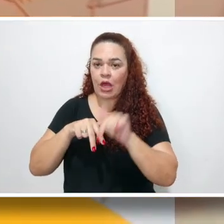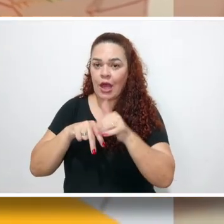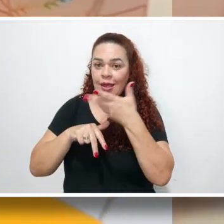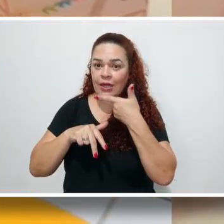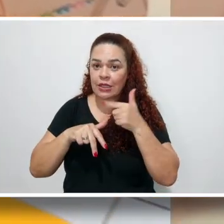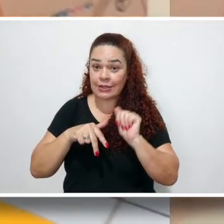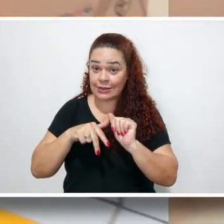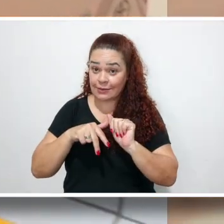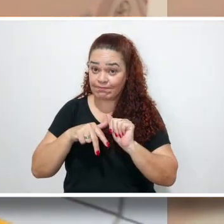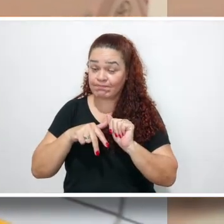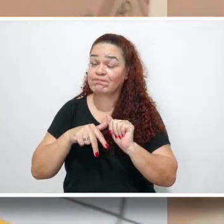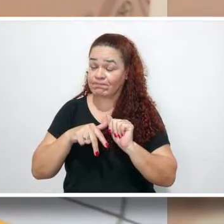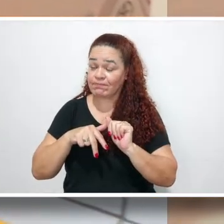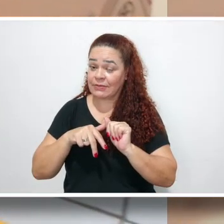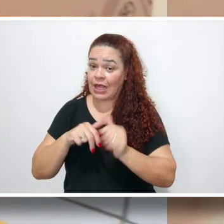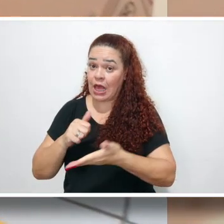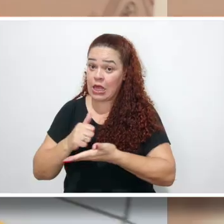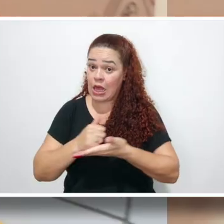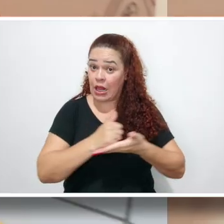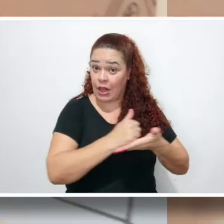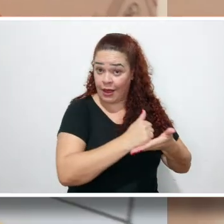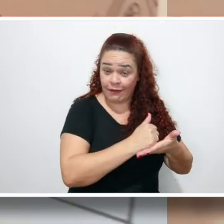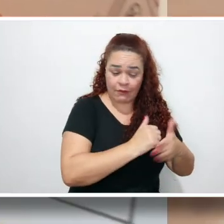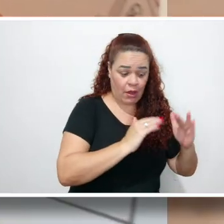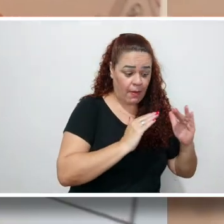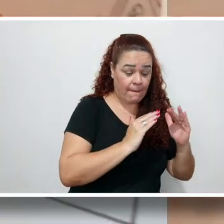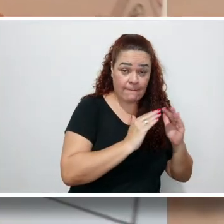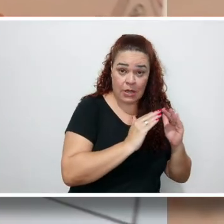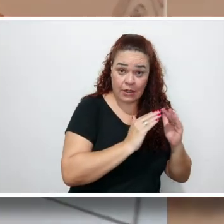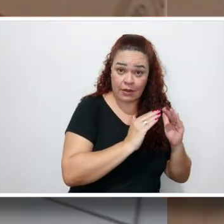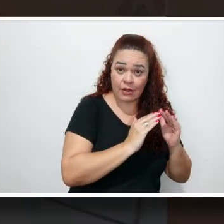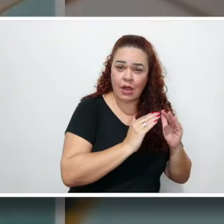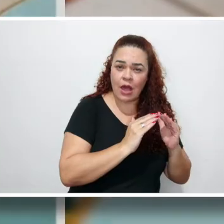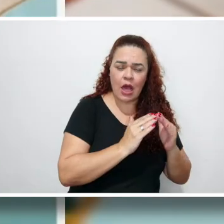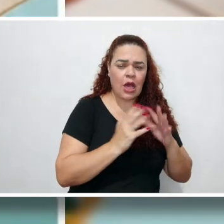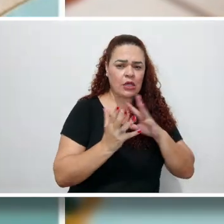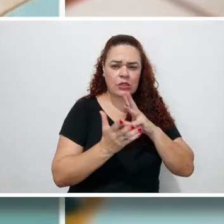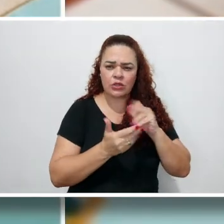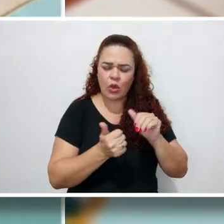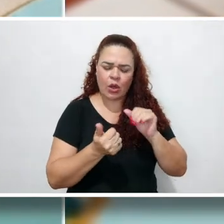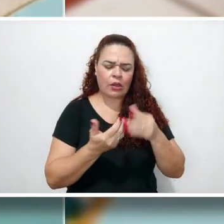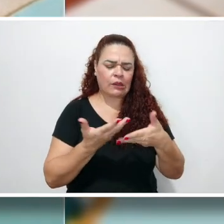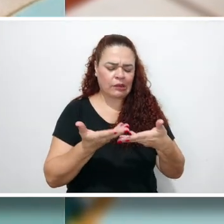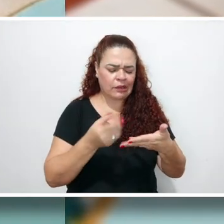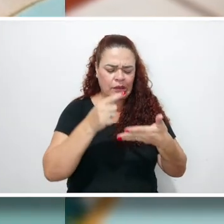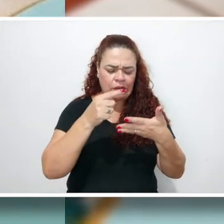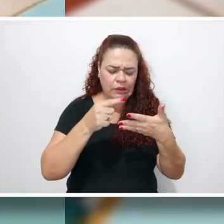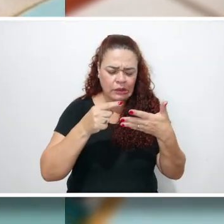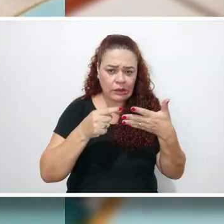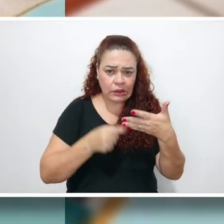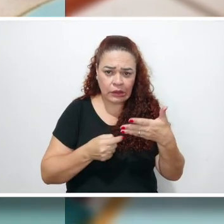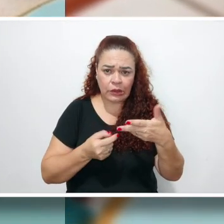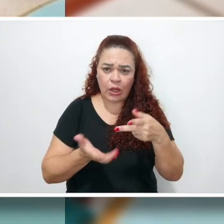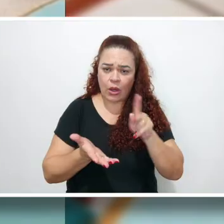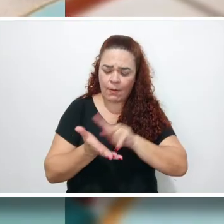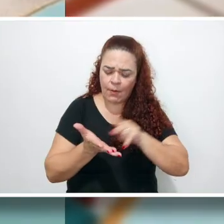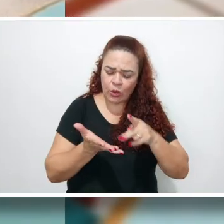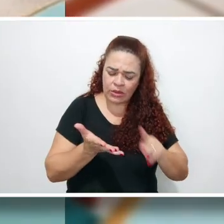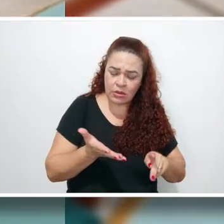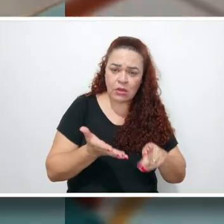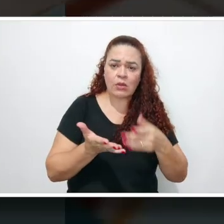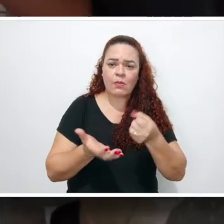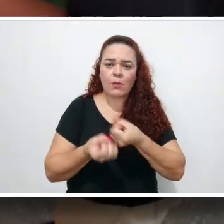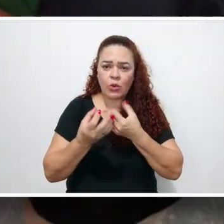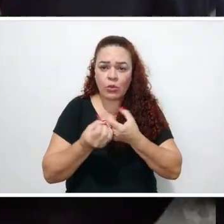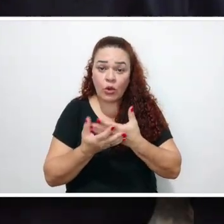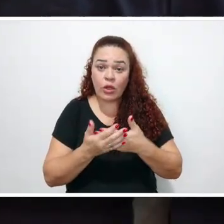protagonista. Também há momentos de que a própria criança leva esses outros livros das histórias do mundo, dos contos, das poesias para